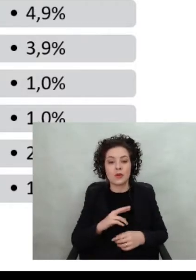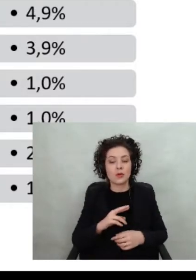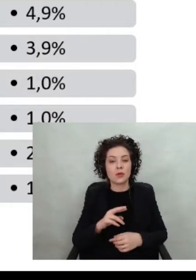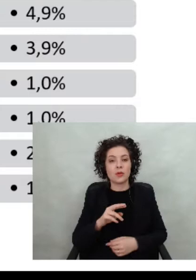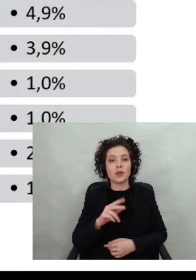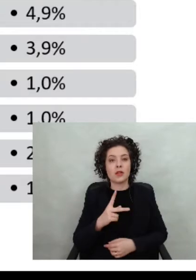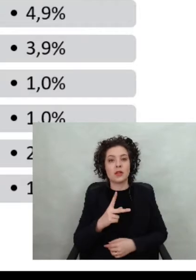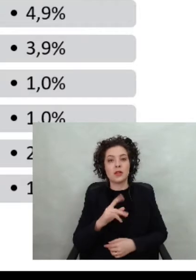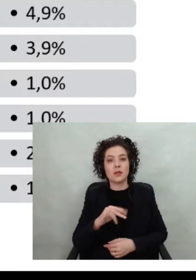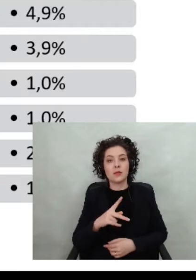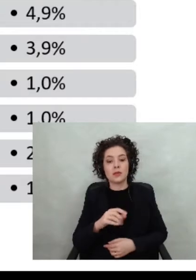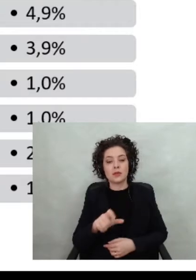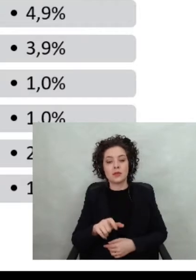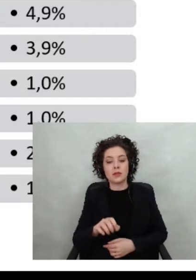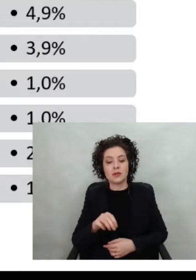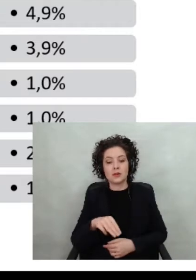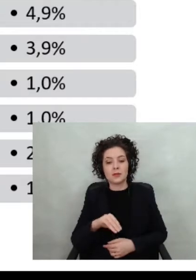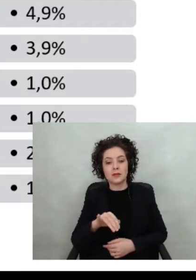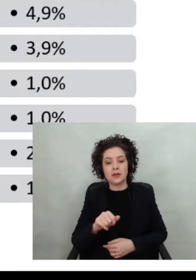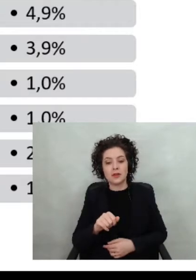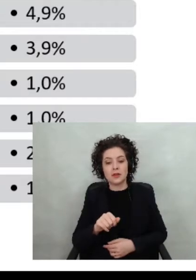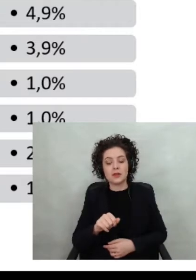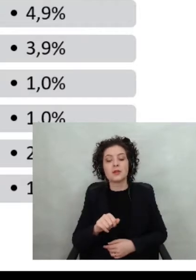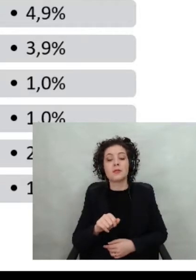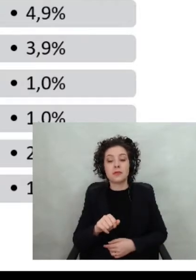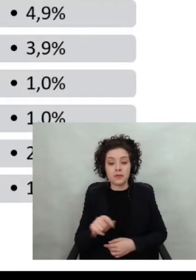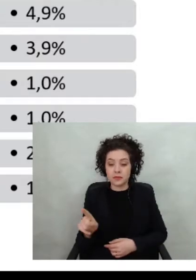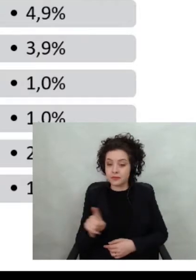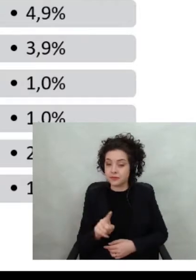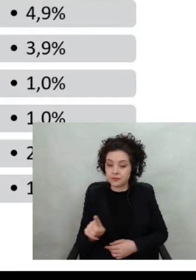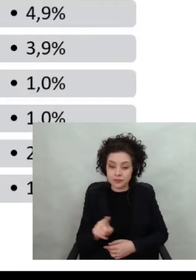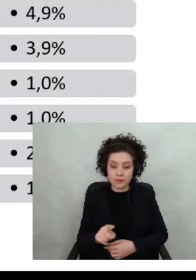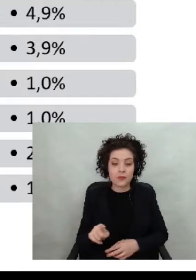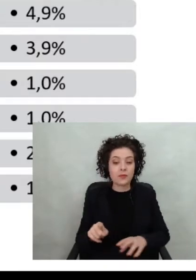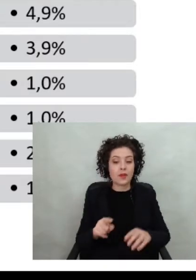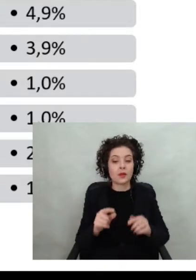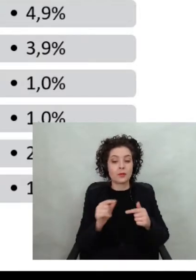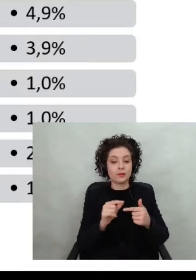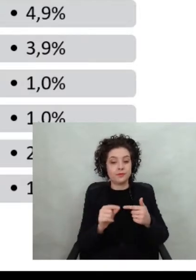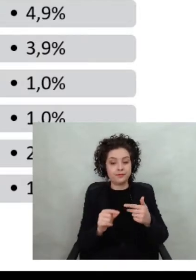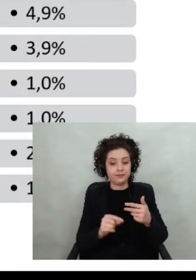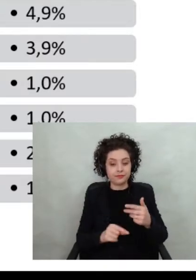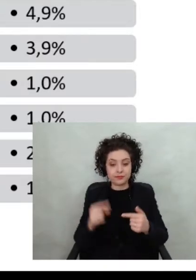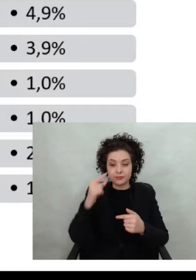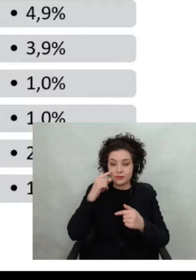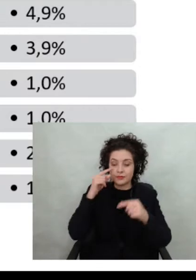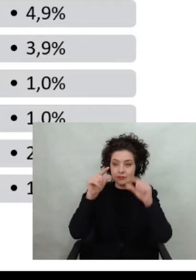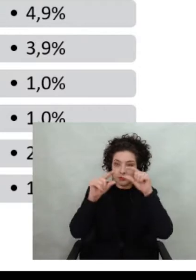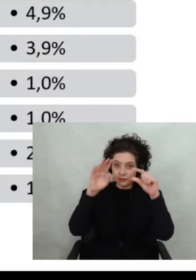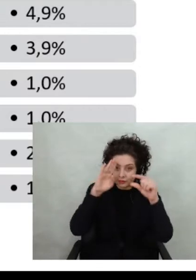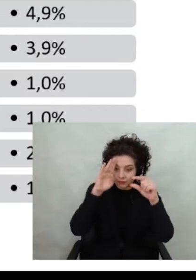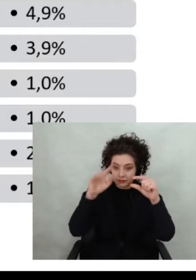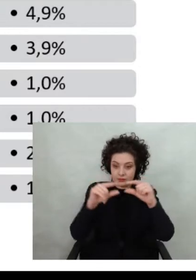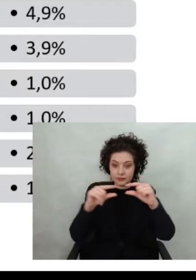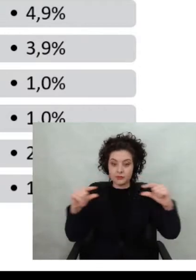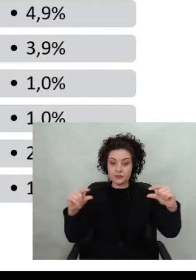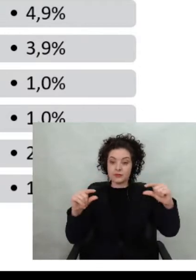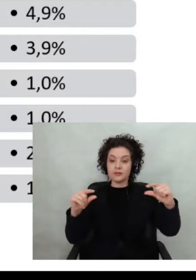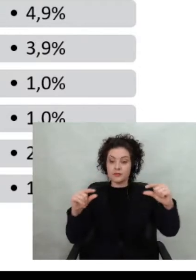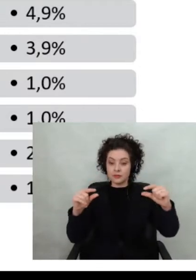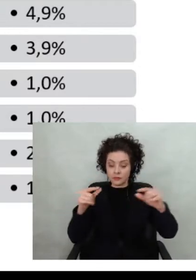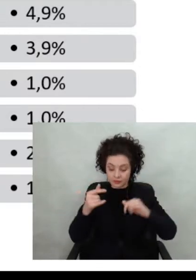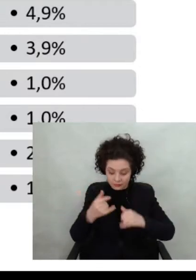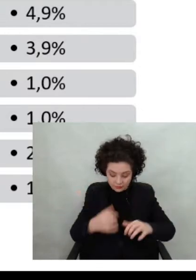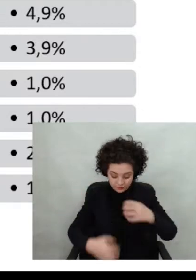este cenário do paciente que morre por estas causas que vocês estão vendo é o cenário atual da nossa